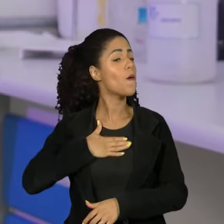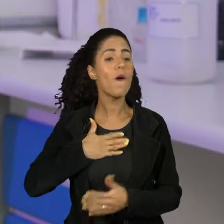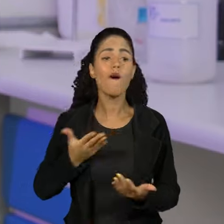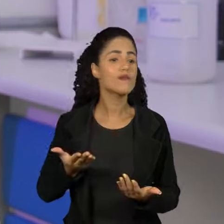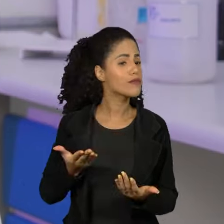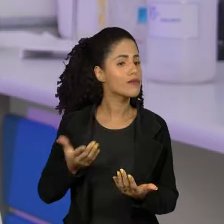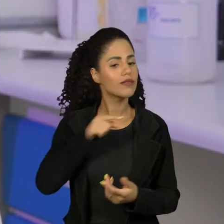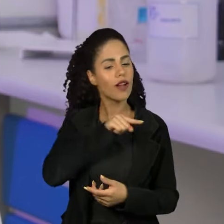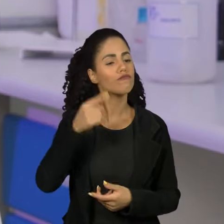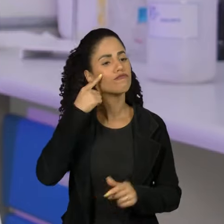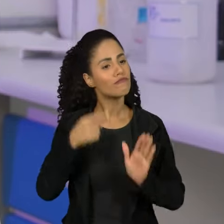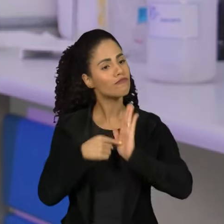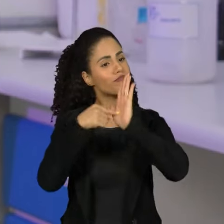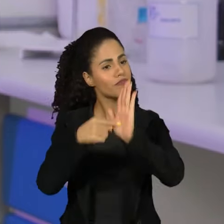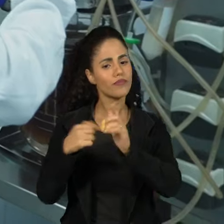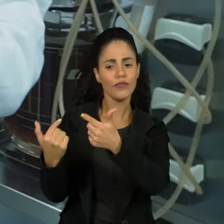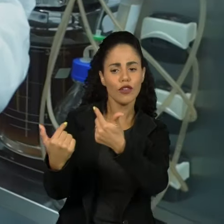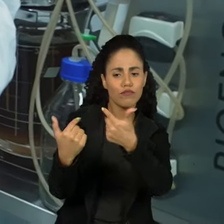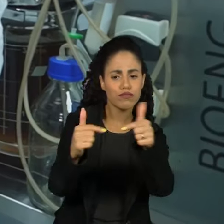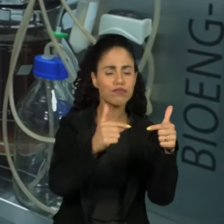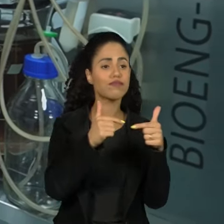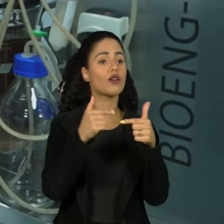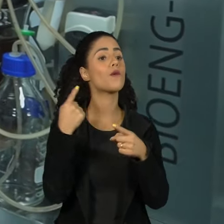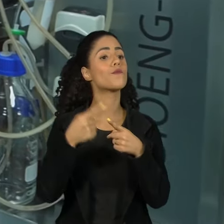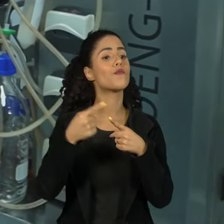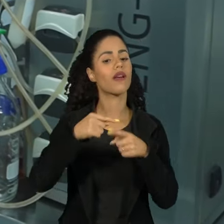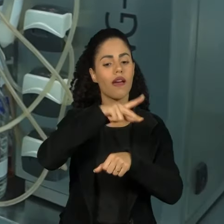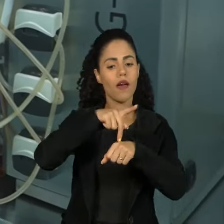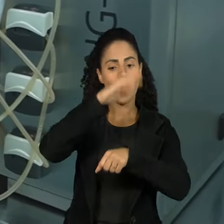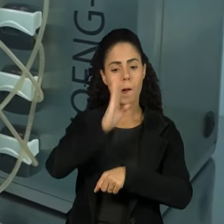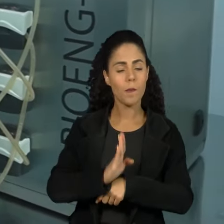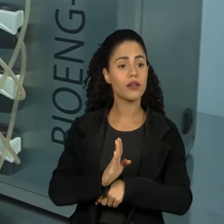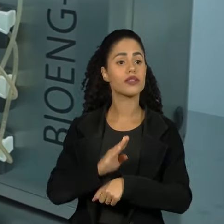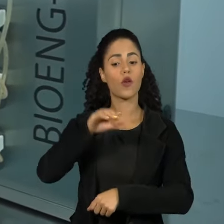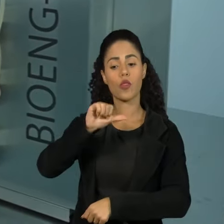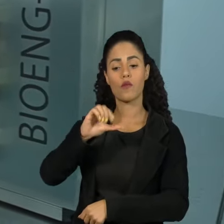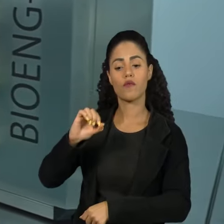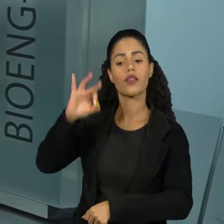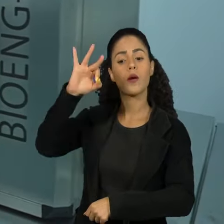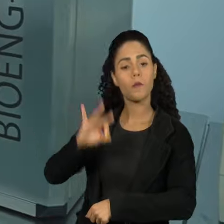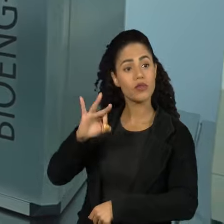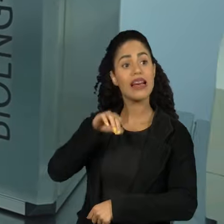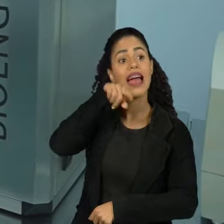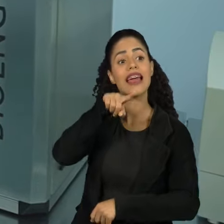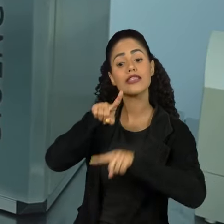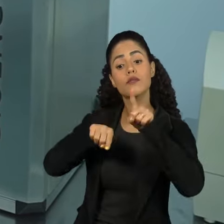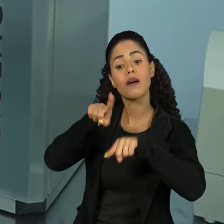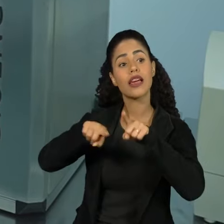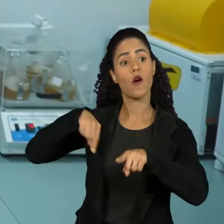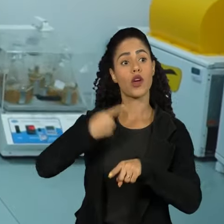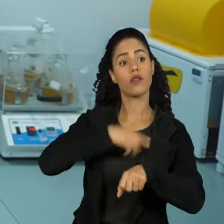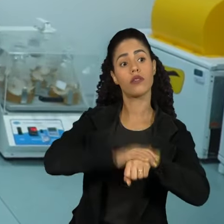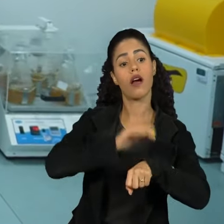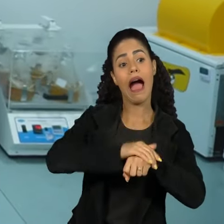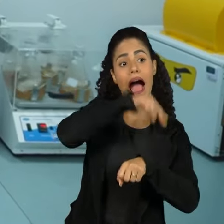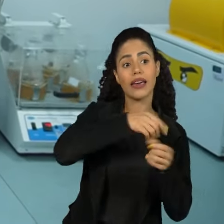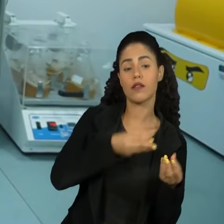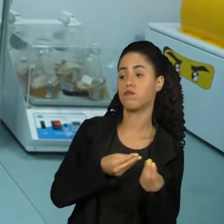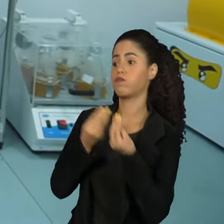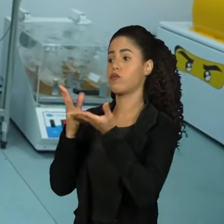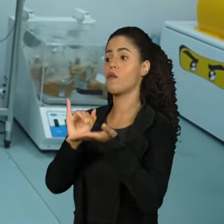sabe? Gerando empregos. O Brasil importa 90% dessas matérias-primas que a gente produz aqui. Então, todo o